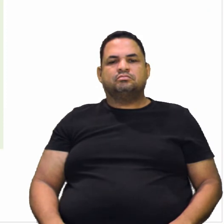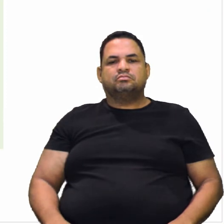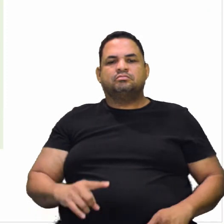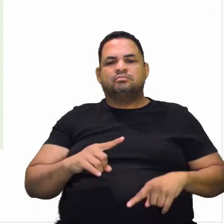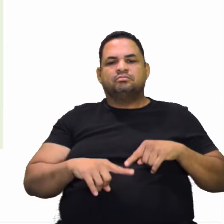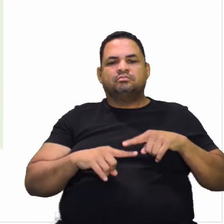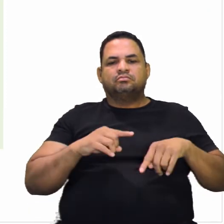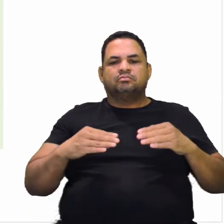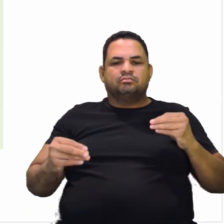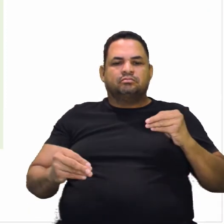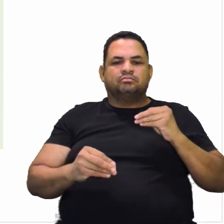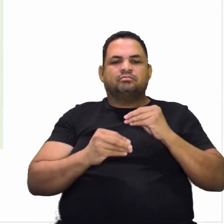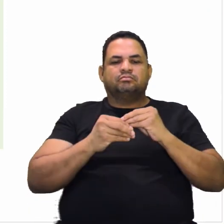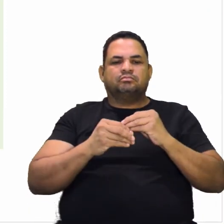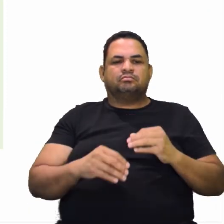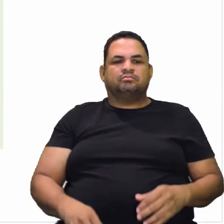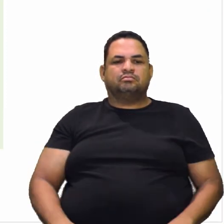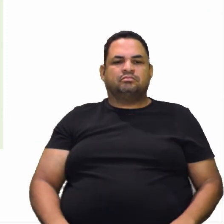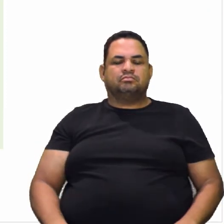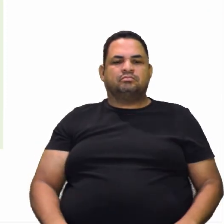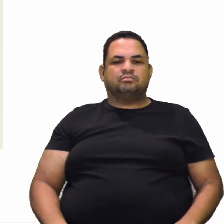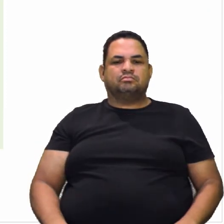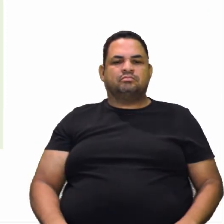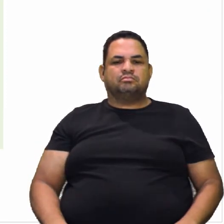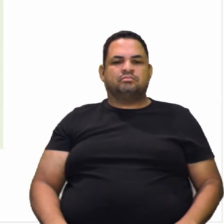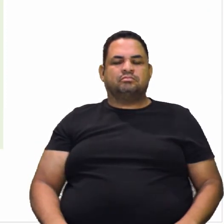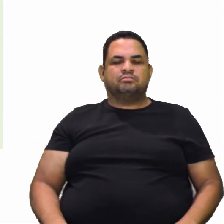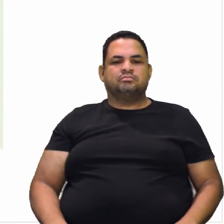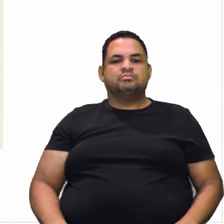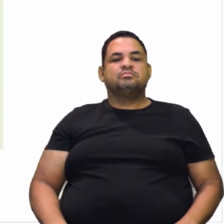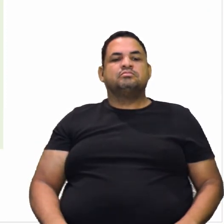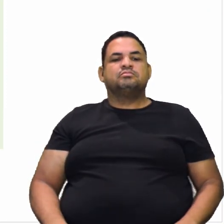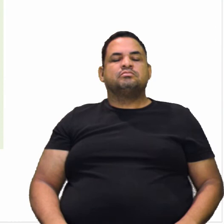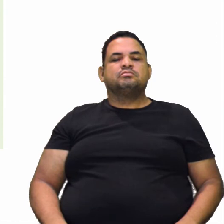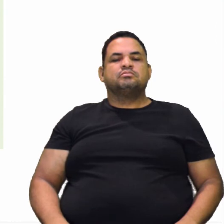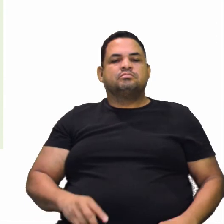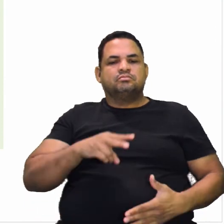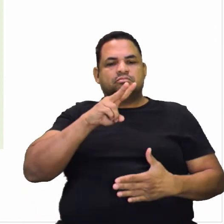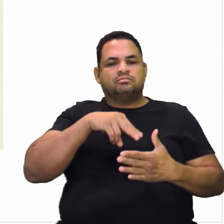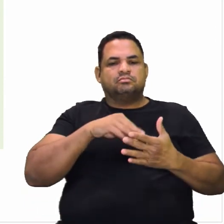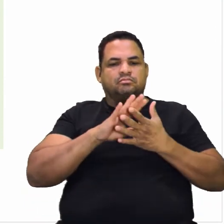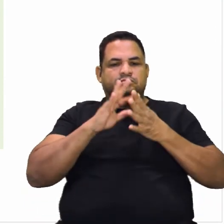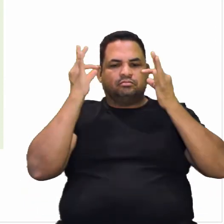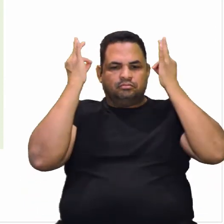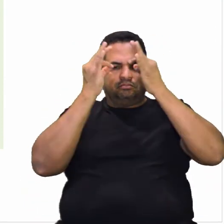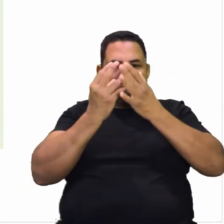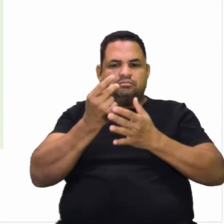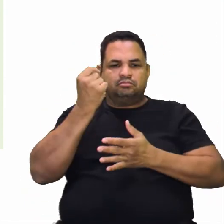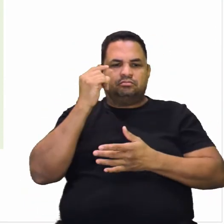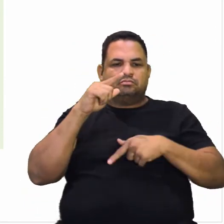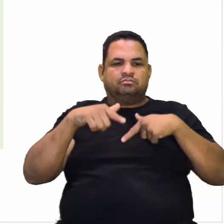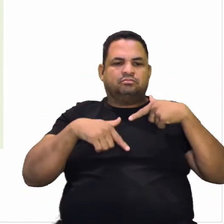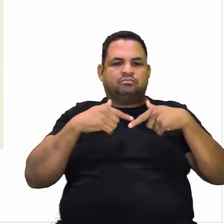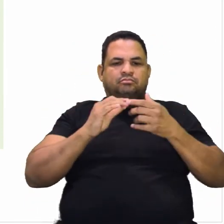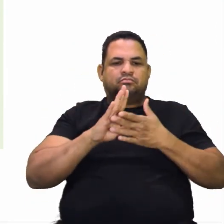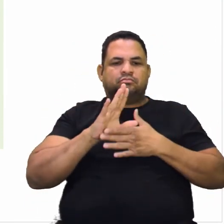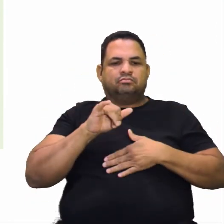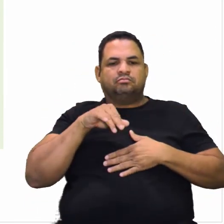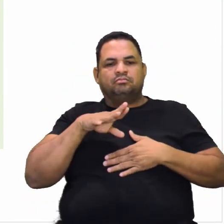material complementar. Para completar nossa aula, leia sobre Grécia Antiga, produzido por Daniel Neves